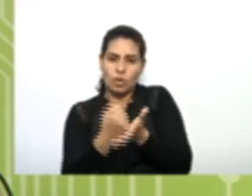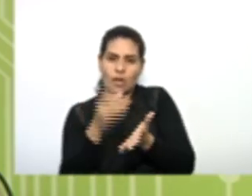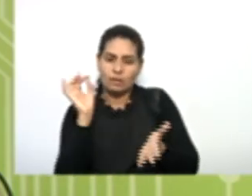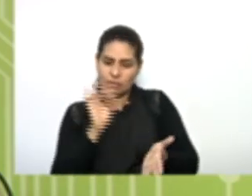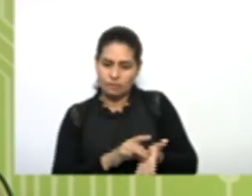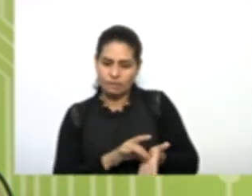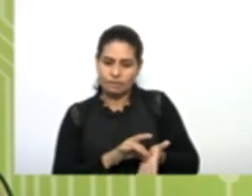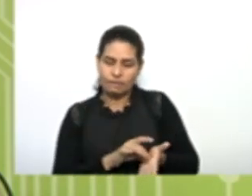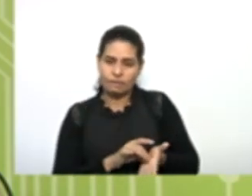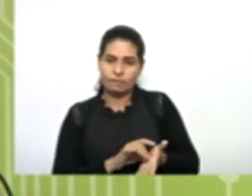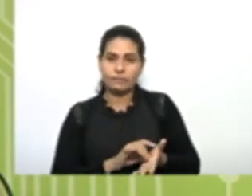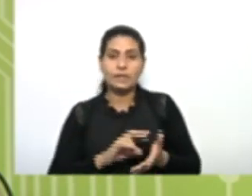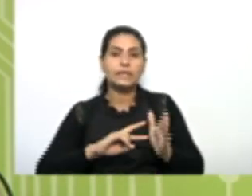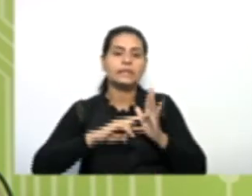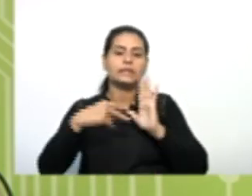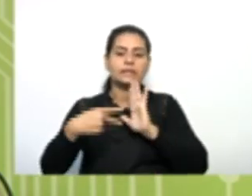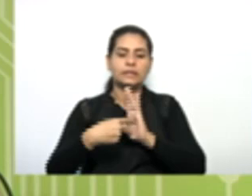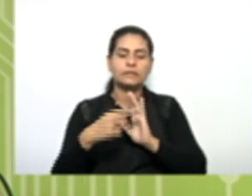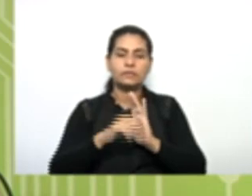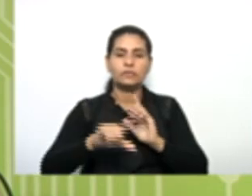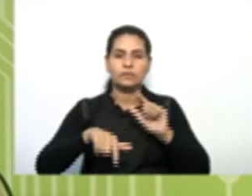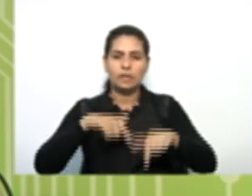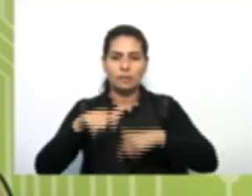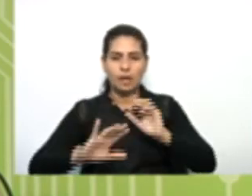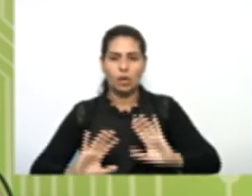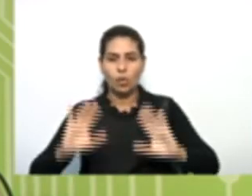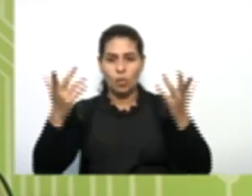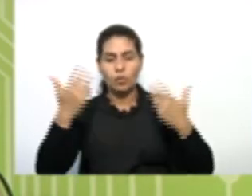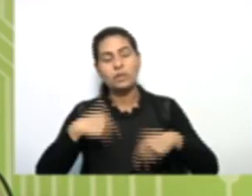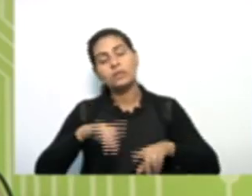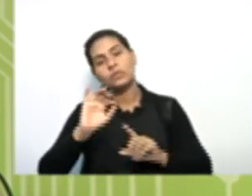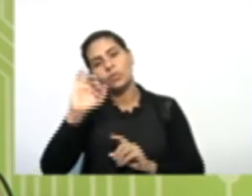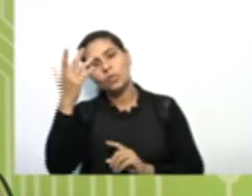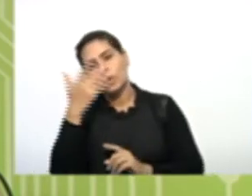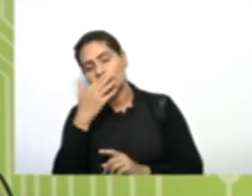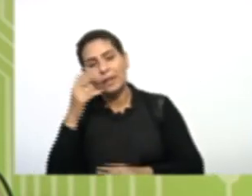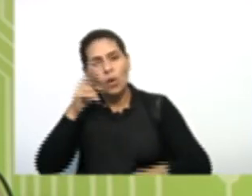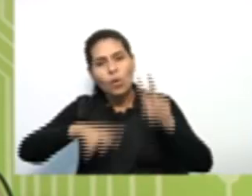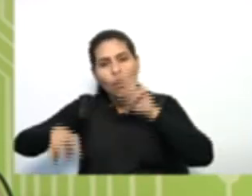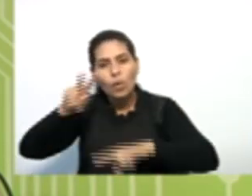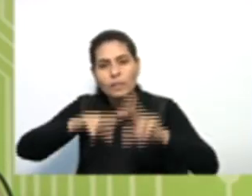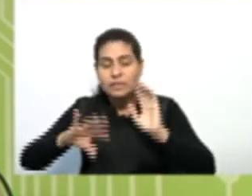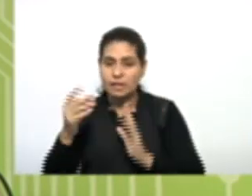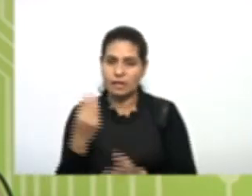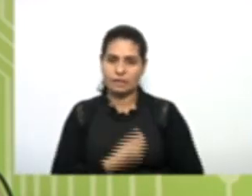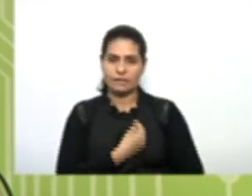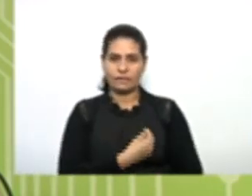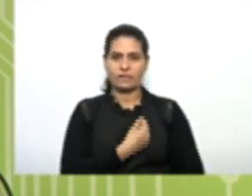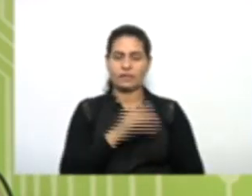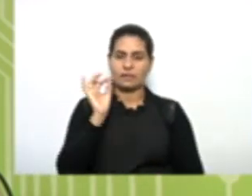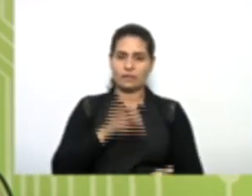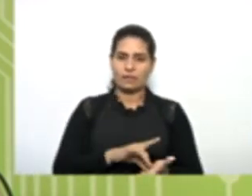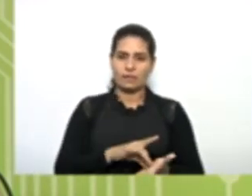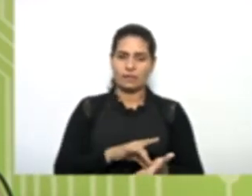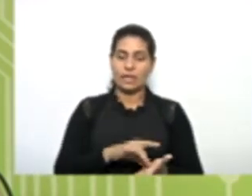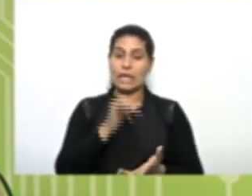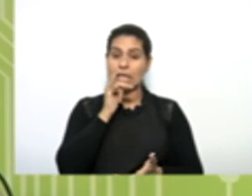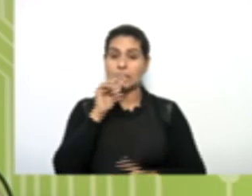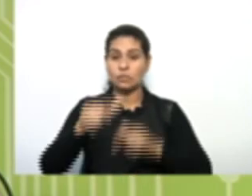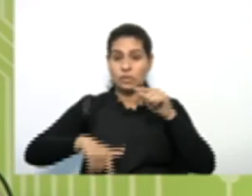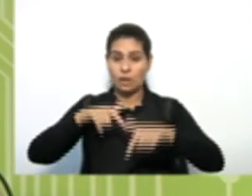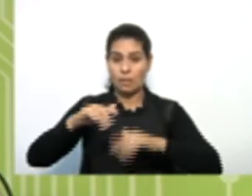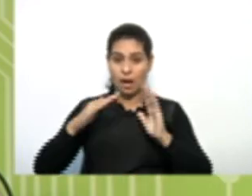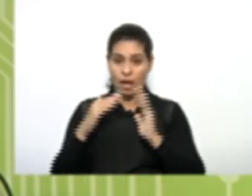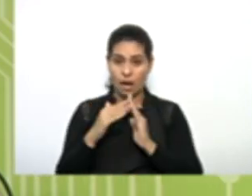realidade. Isso significa que a relação de trabalho acontece quando ela é observada na vida real. Por exemplo, se você trabalha na